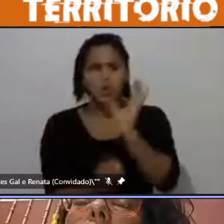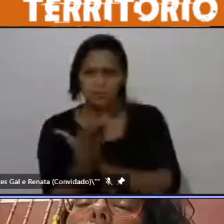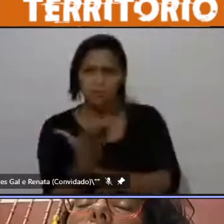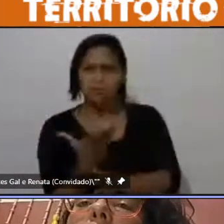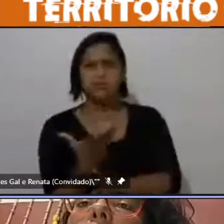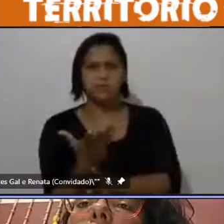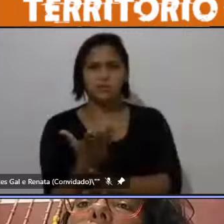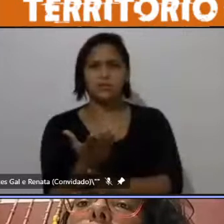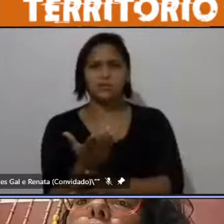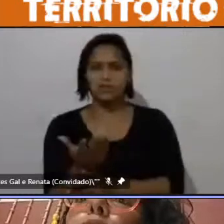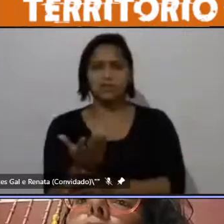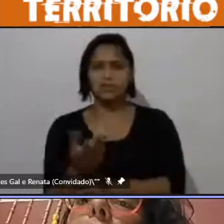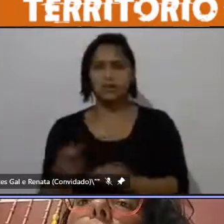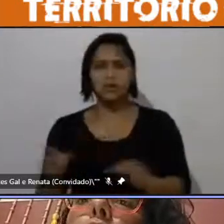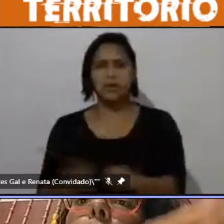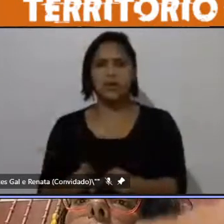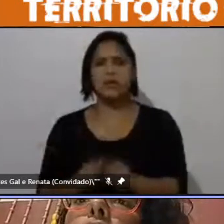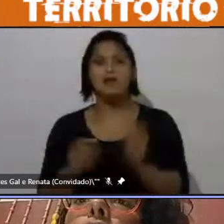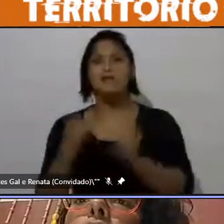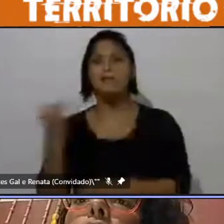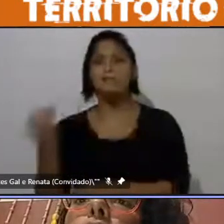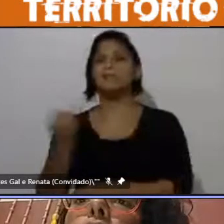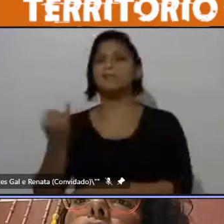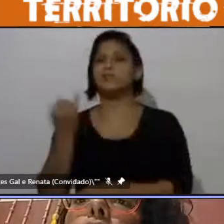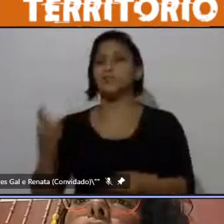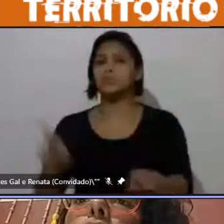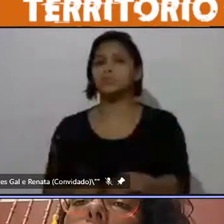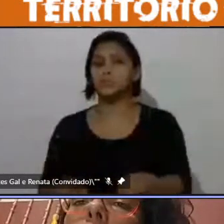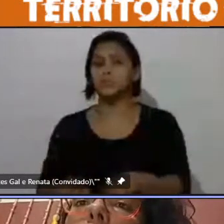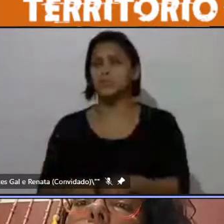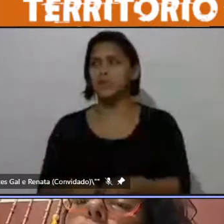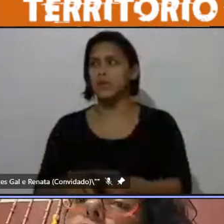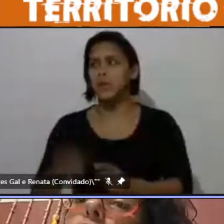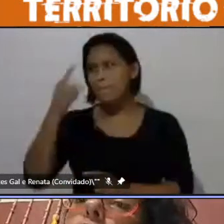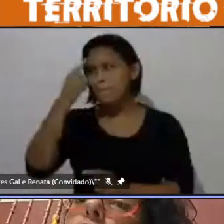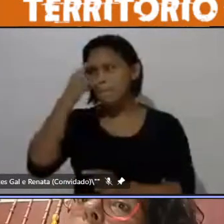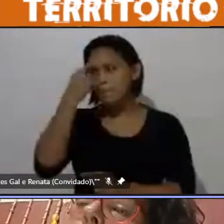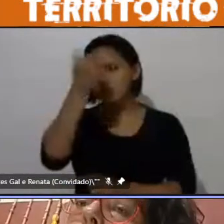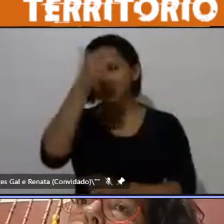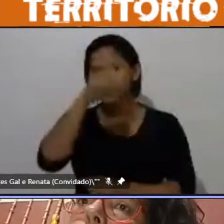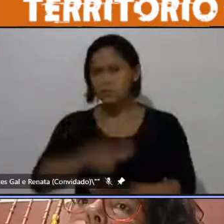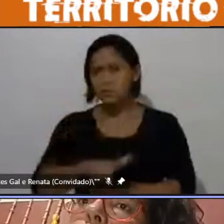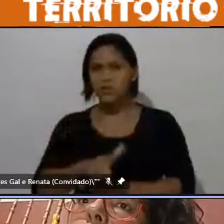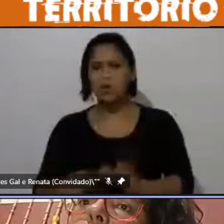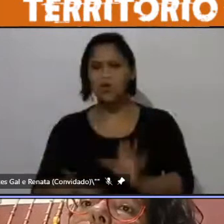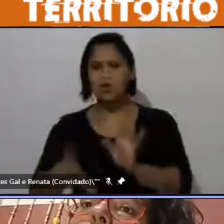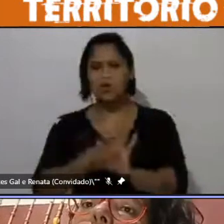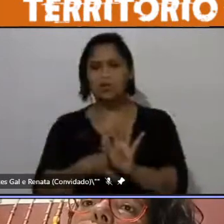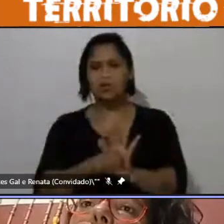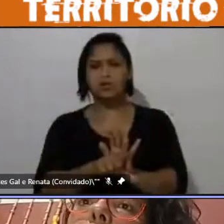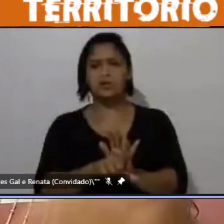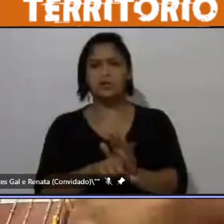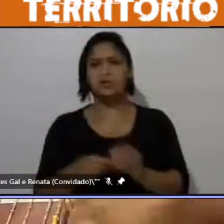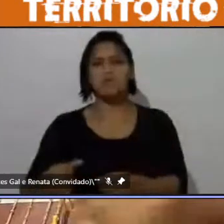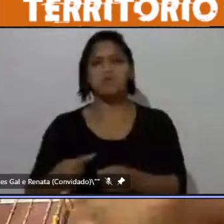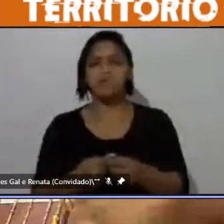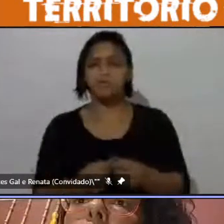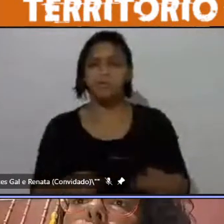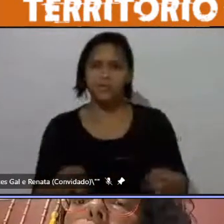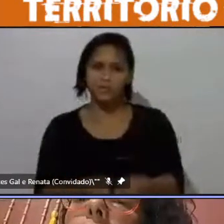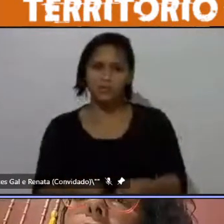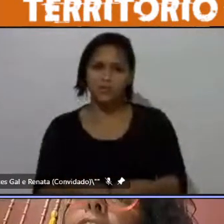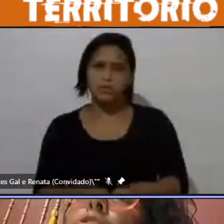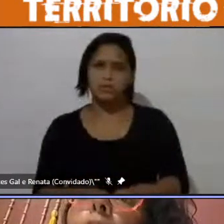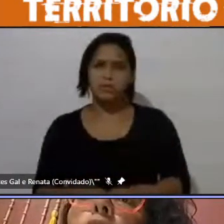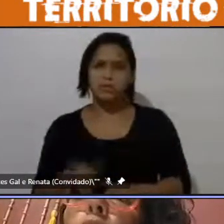né? É fundamental também a gente repensar a legislação urbanística, que ainda está